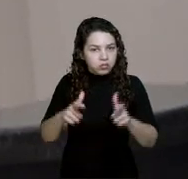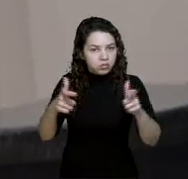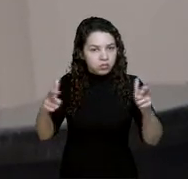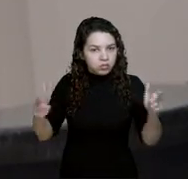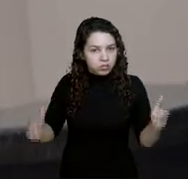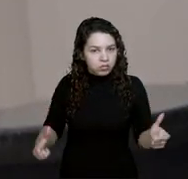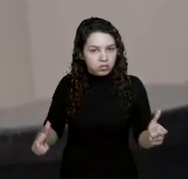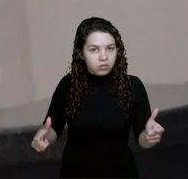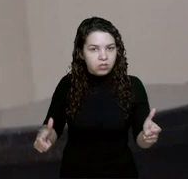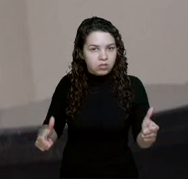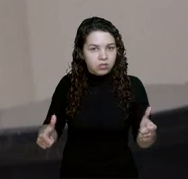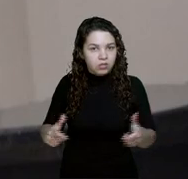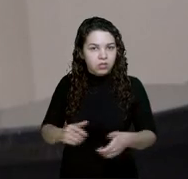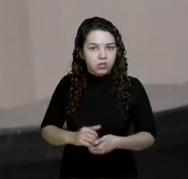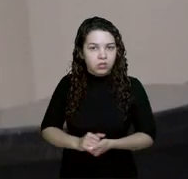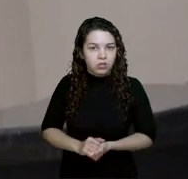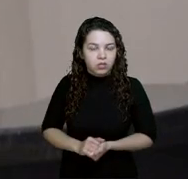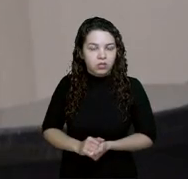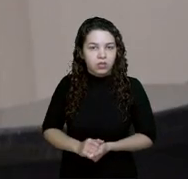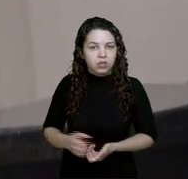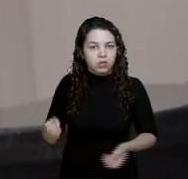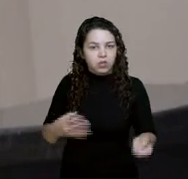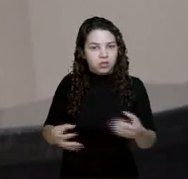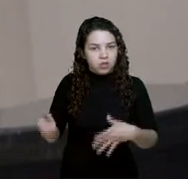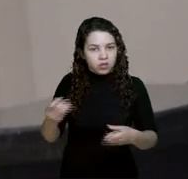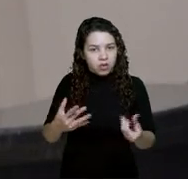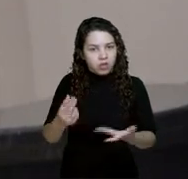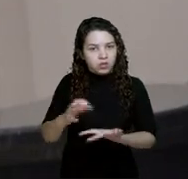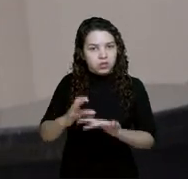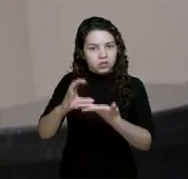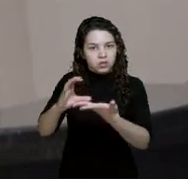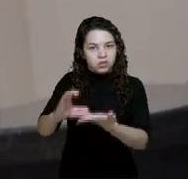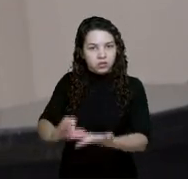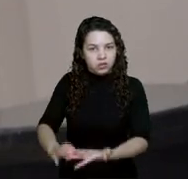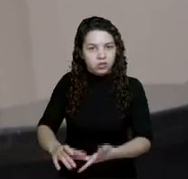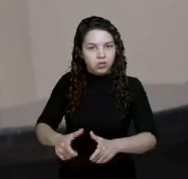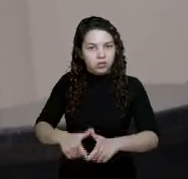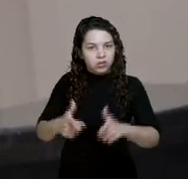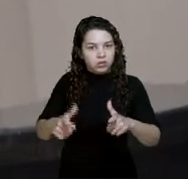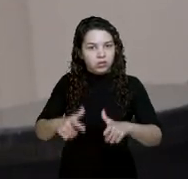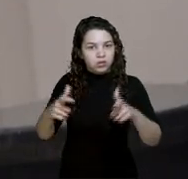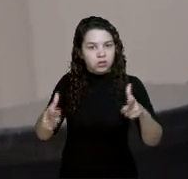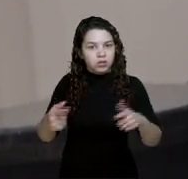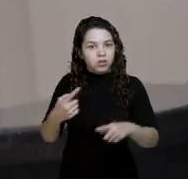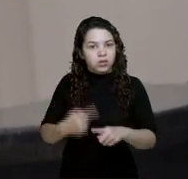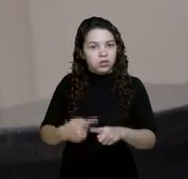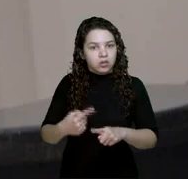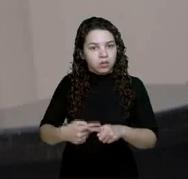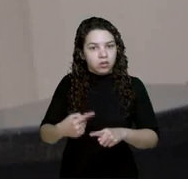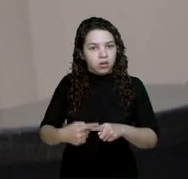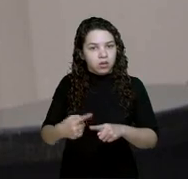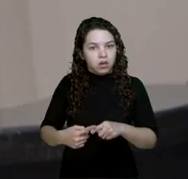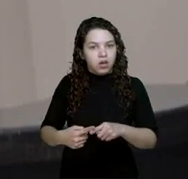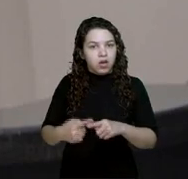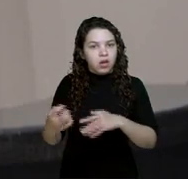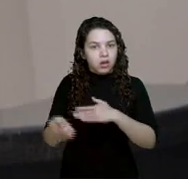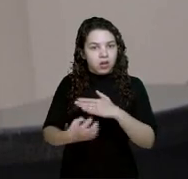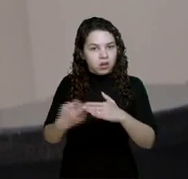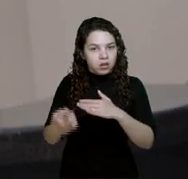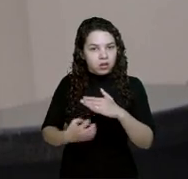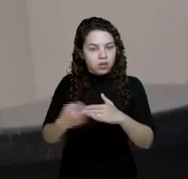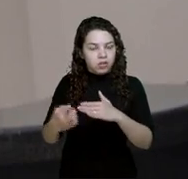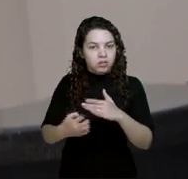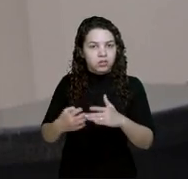crescimento e novos investimentos têm se frutificado, porque as empresas, né, os alambiques,